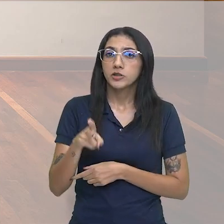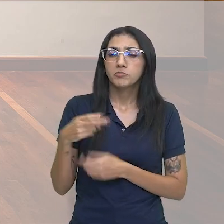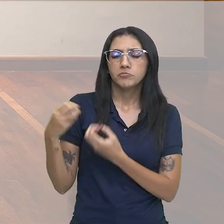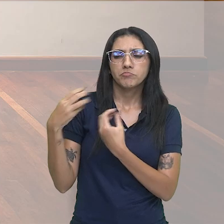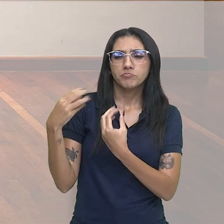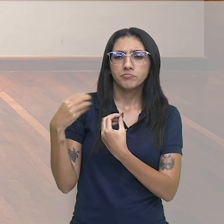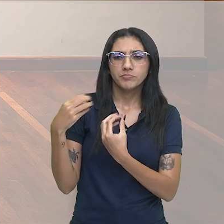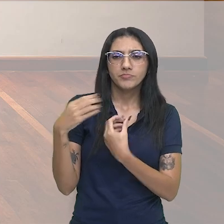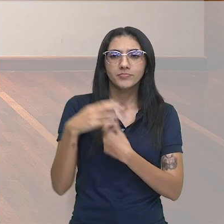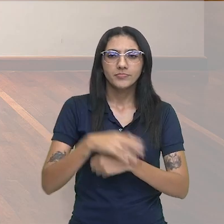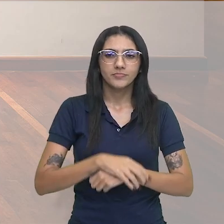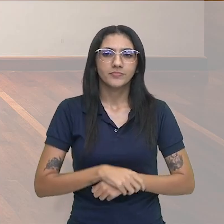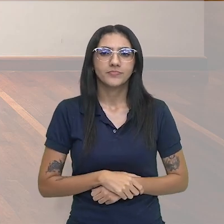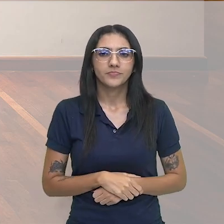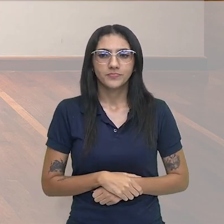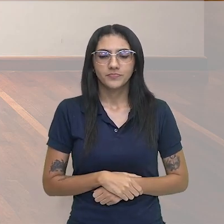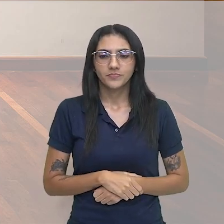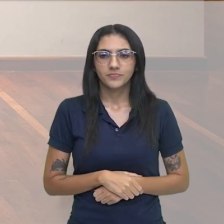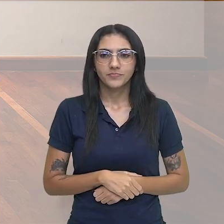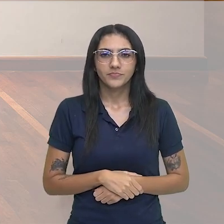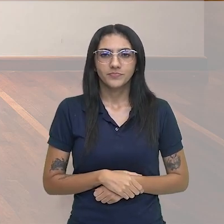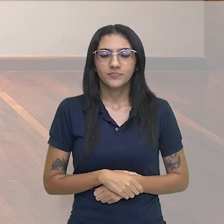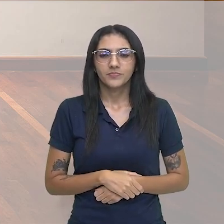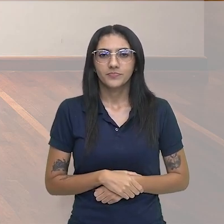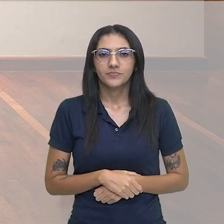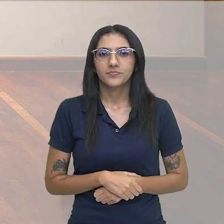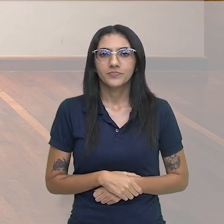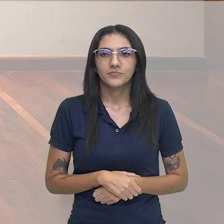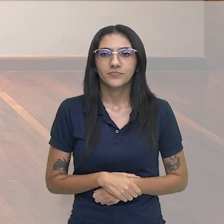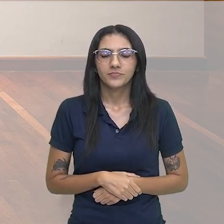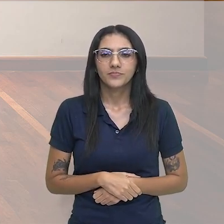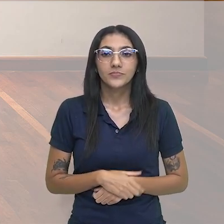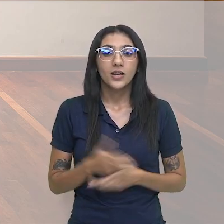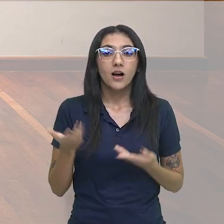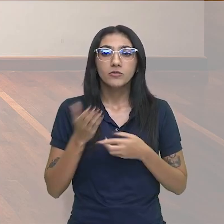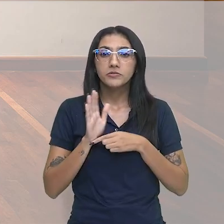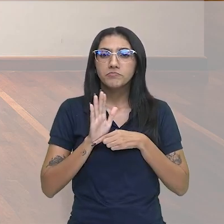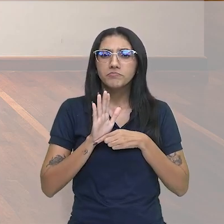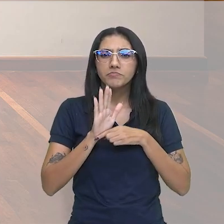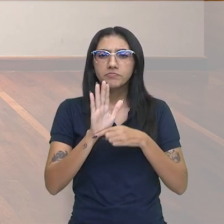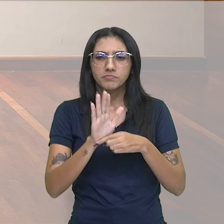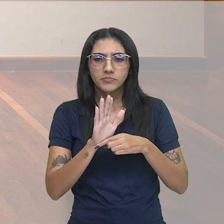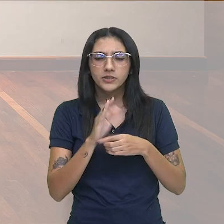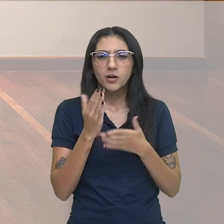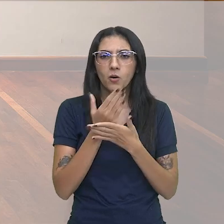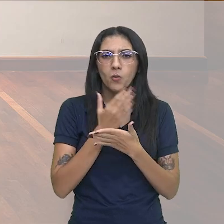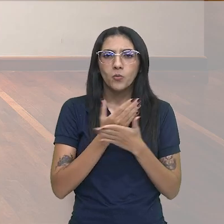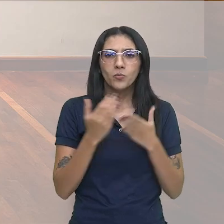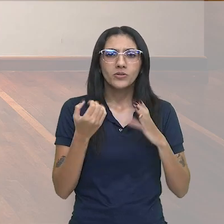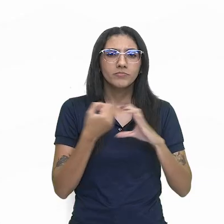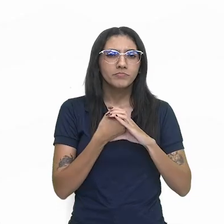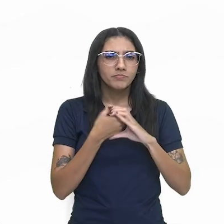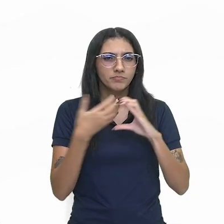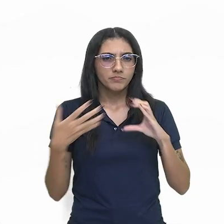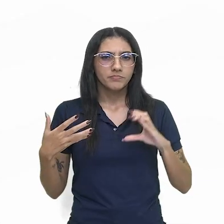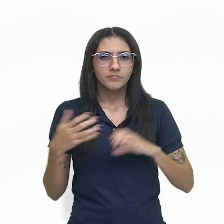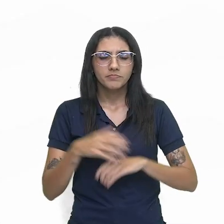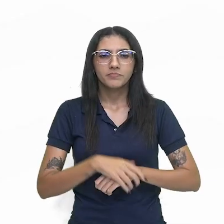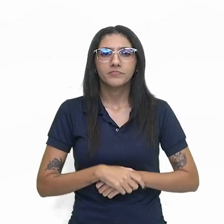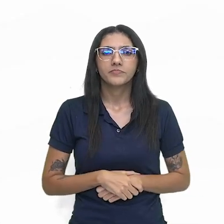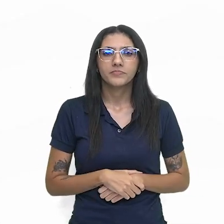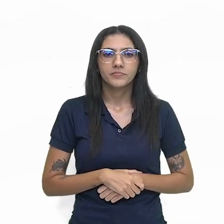educação. E aí nós vamos trazer as características do fato social em Durkheim.